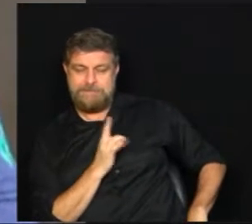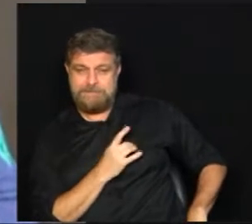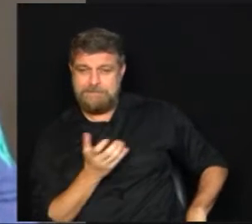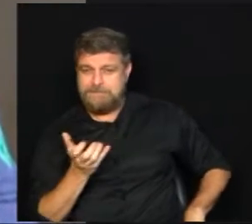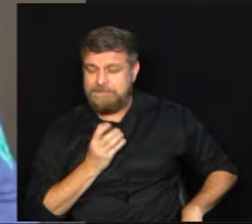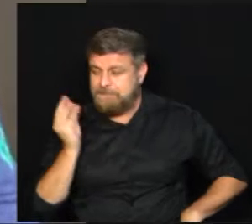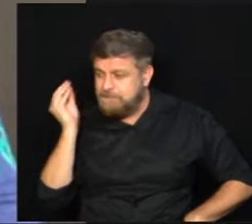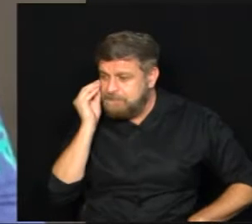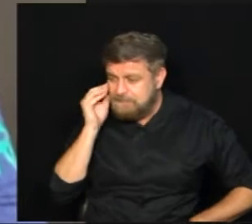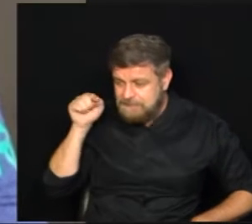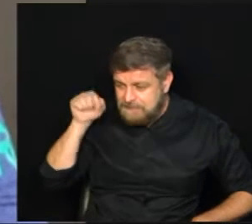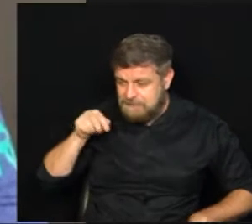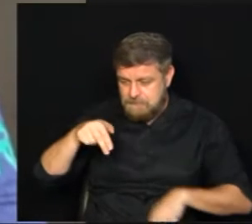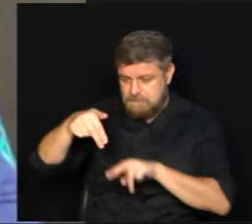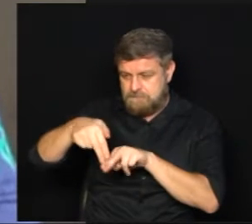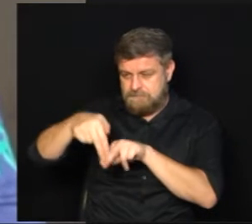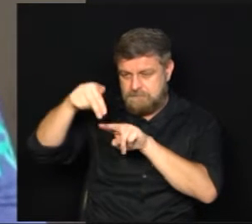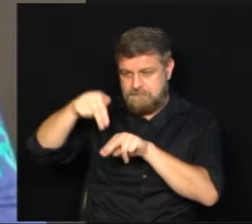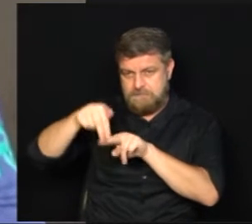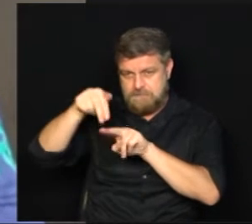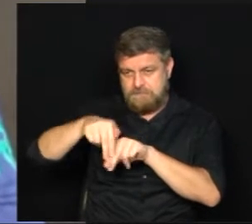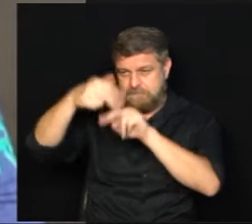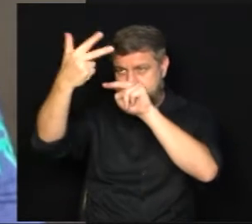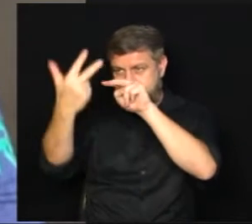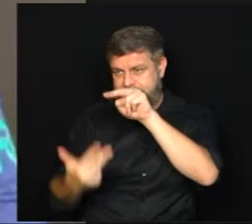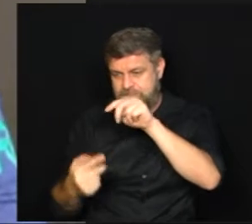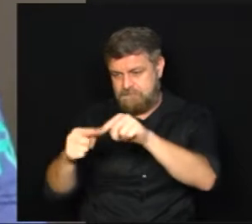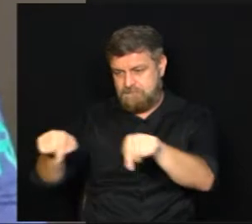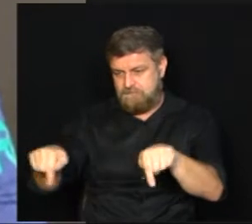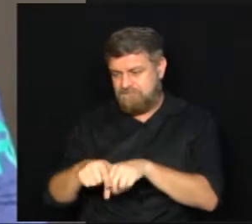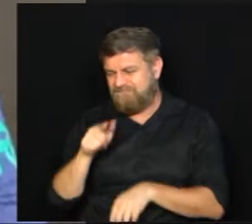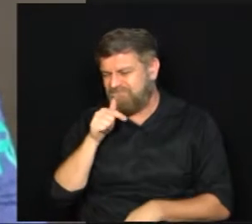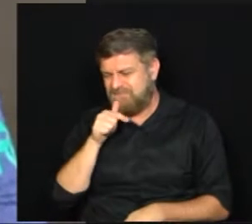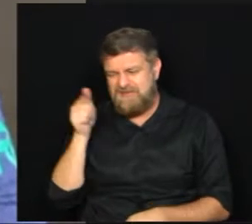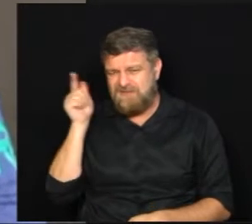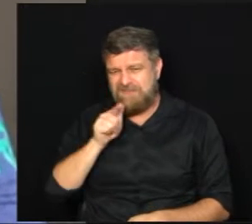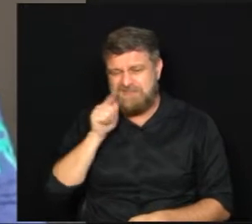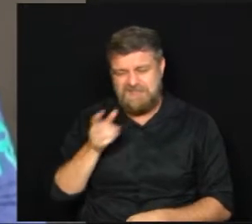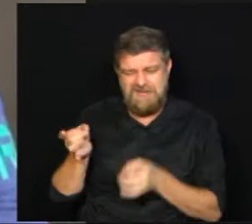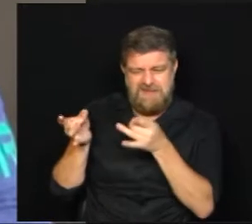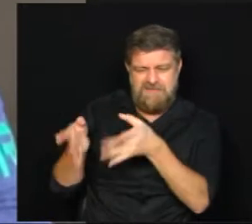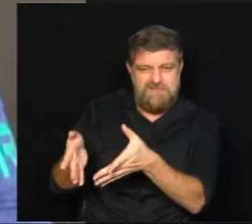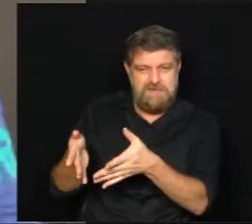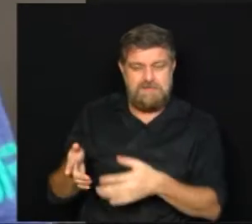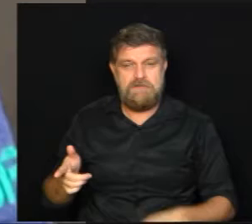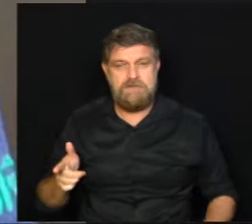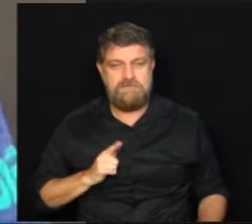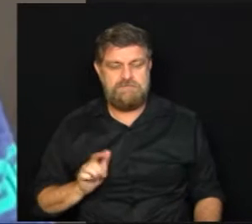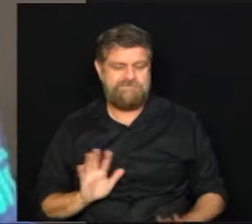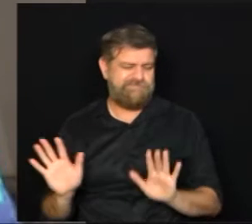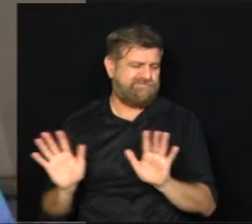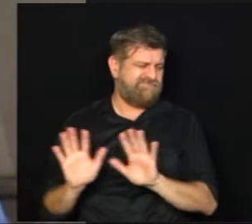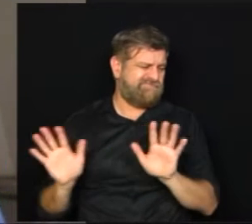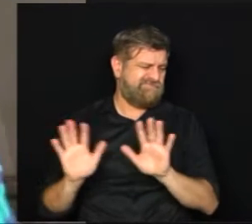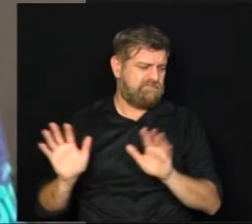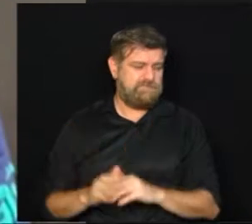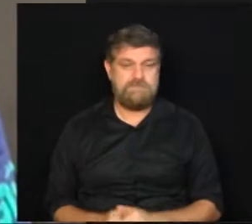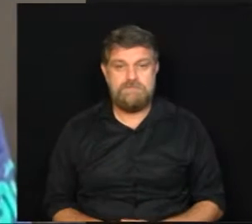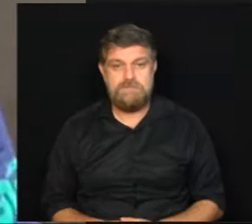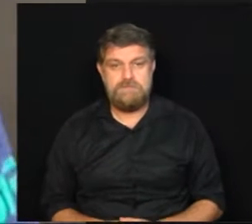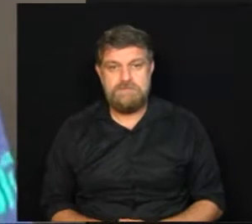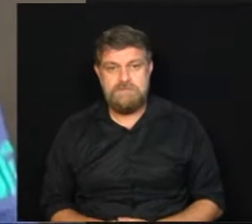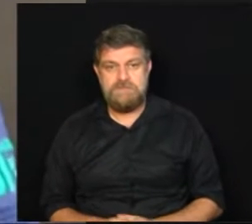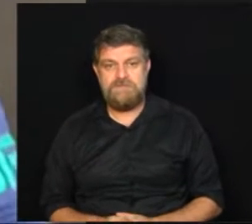tentar alguma coisa no saltos, acabou que eu não consegui. Aí eu falei, no saltos eu não vou conseguir o resultado que eu quero,